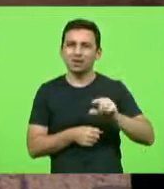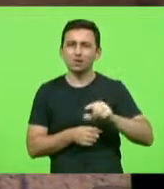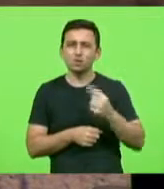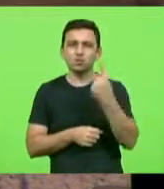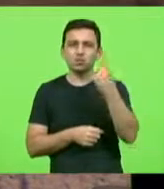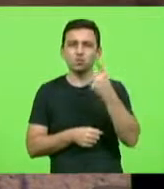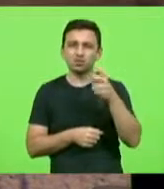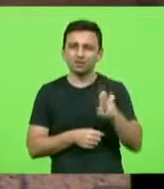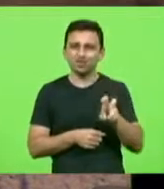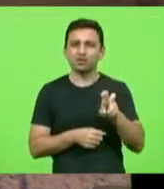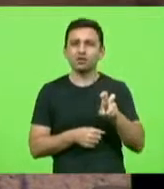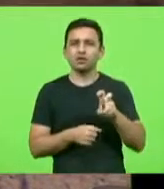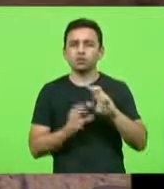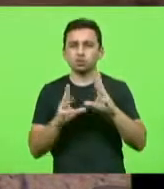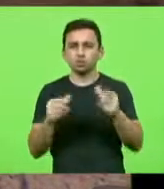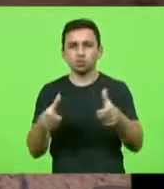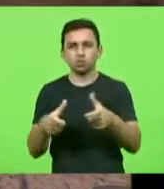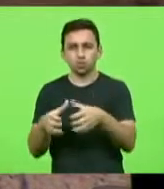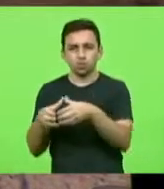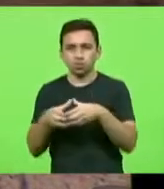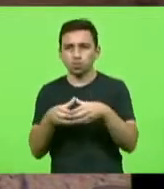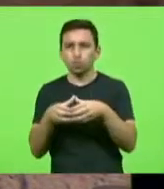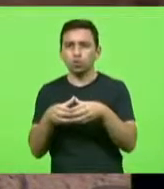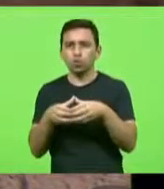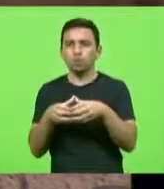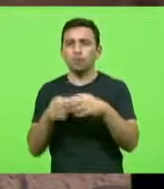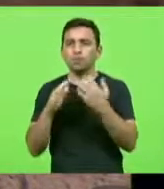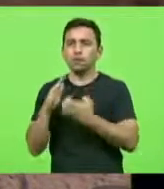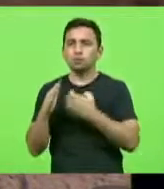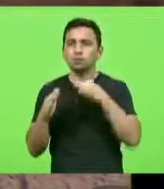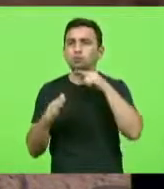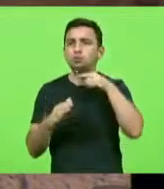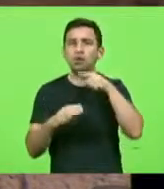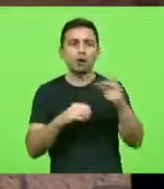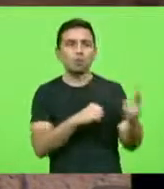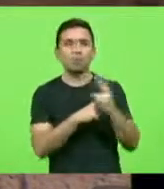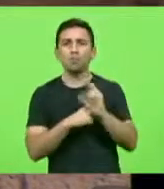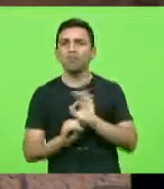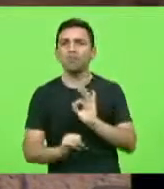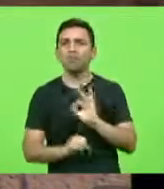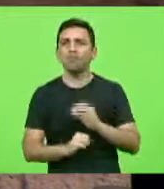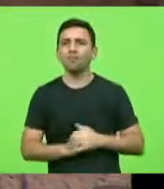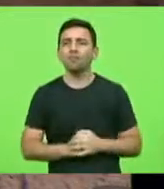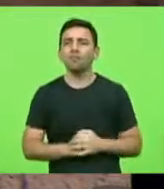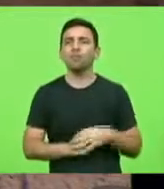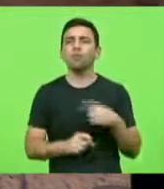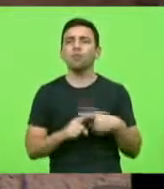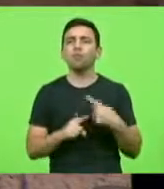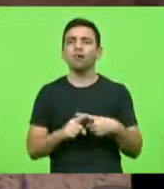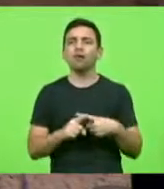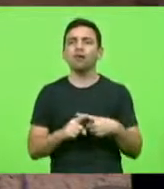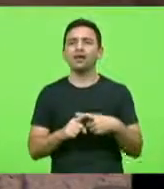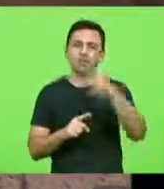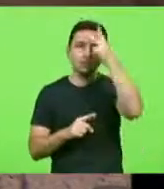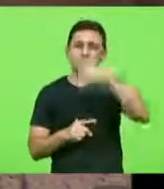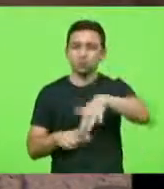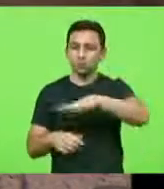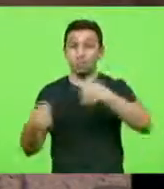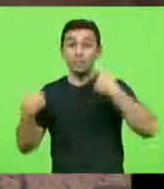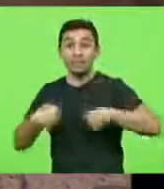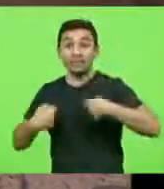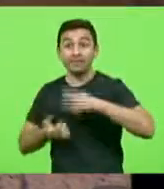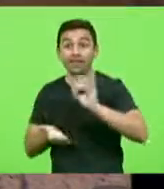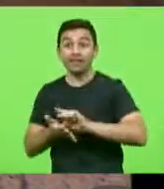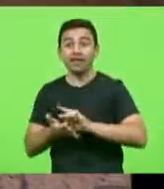dos pequenos conseguiram acessar o empréstimo, justamente porque é aqueles que precisam não têm